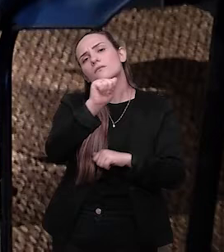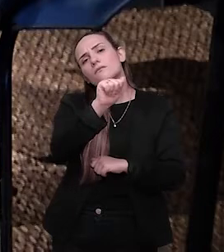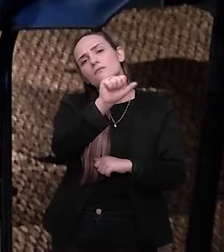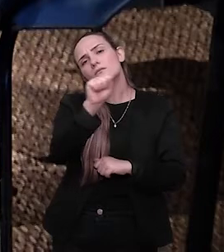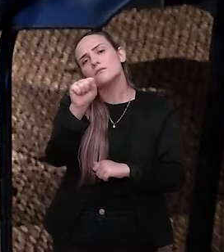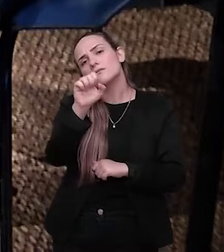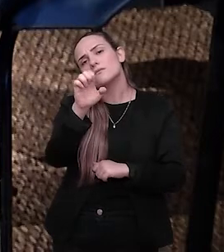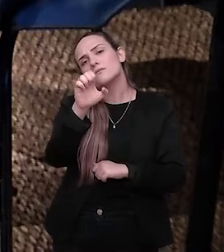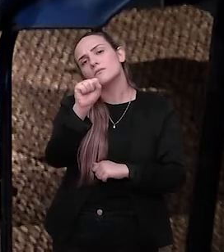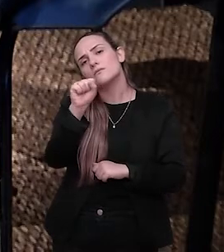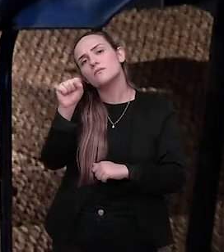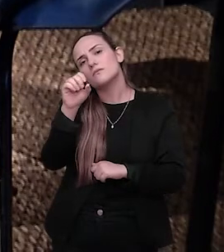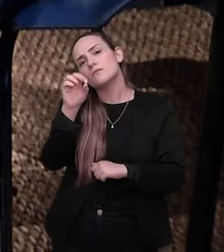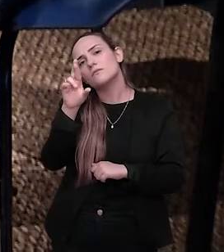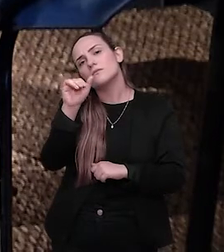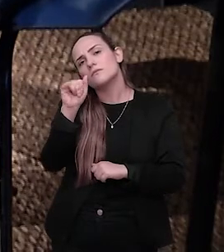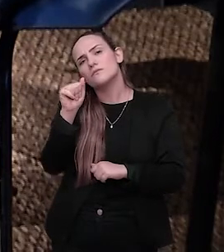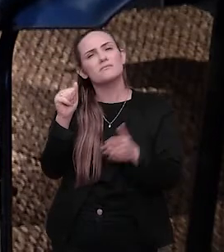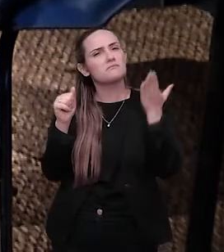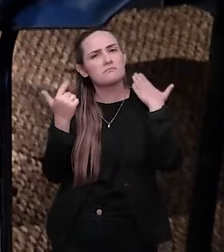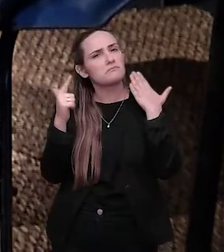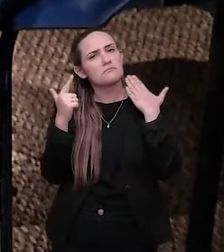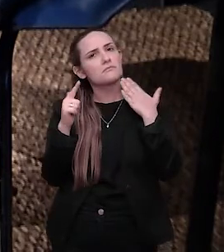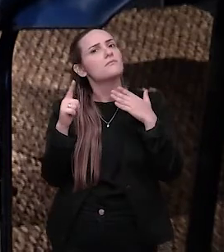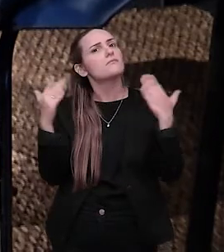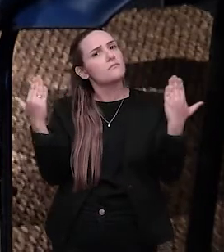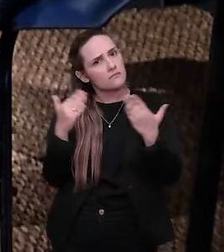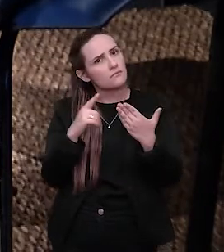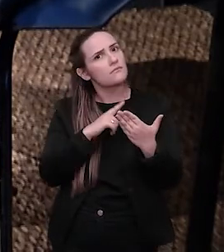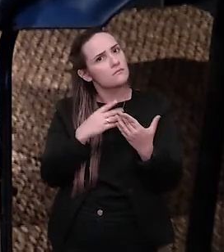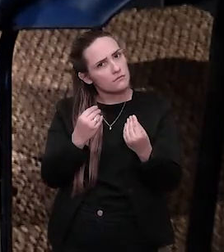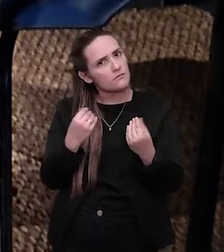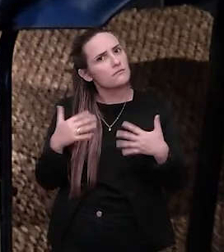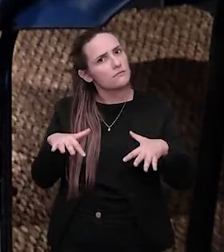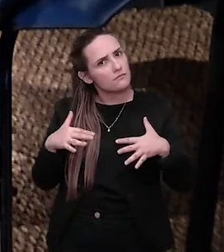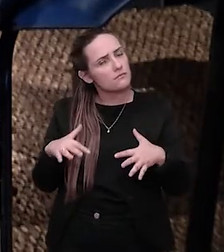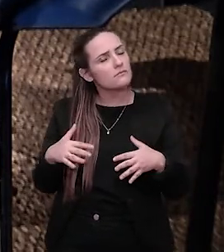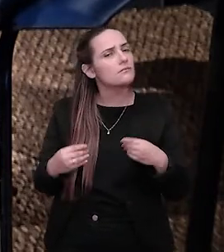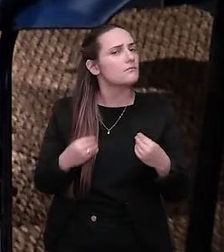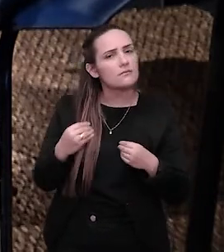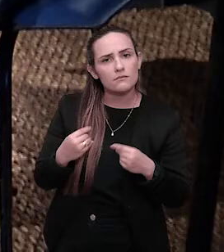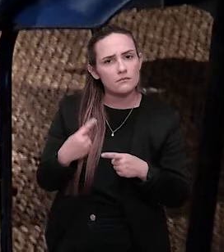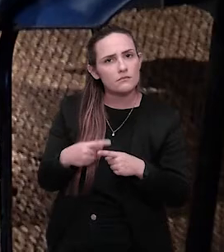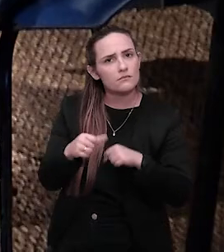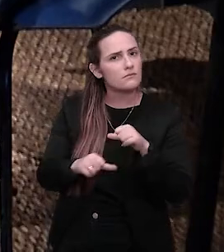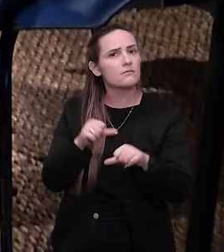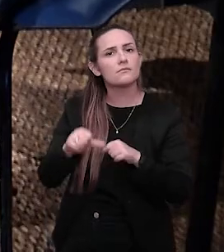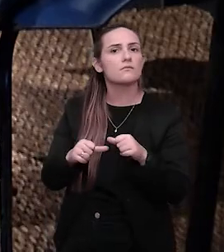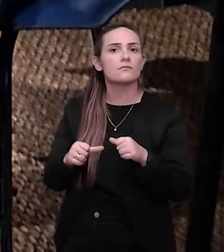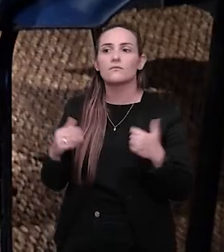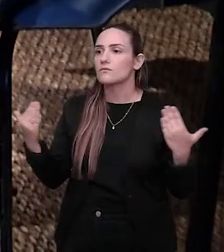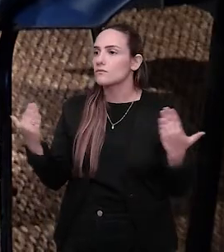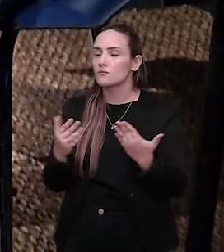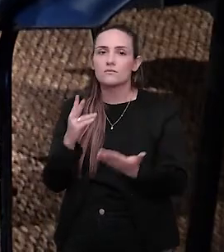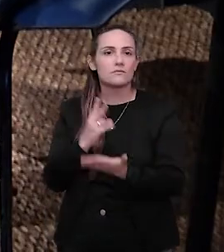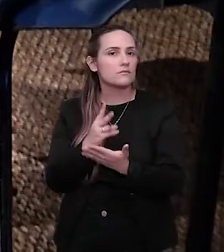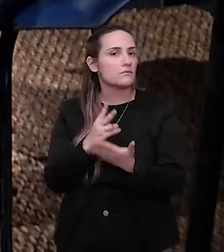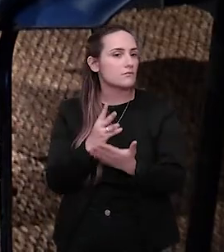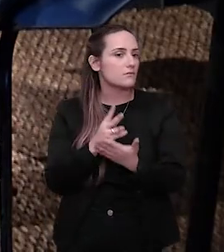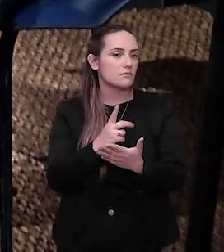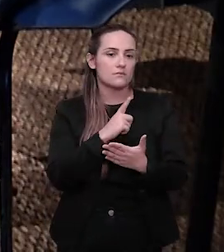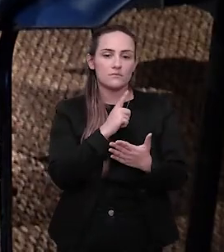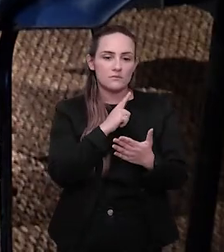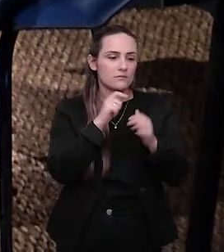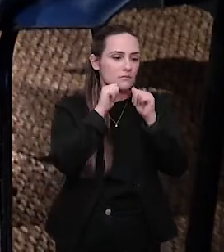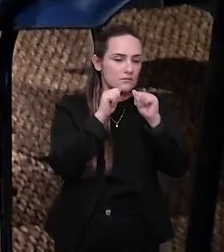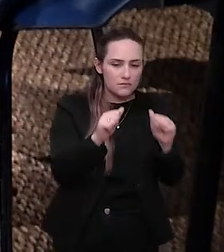atrás, o Ministério Público quase não tinha assessoria, né? E lida com questões complexas. Hoje mudou muito essa realidade, né? Todo quanto é área do Ministério Público, atua em várias áreas, tem uma